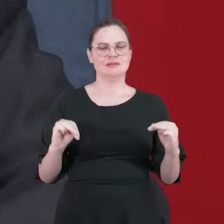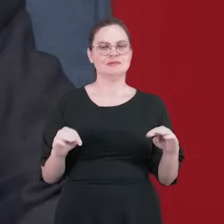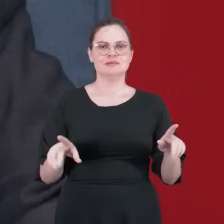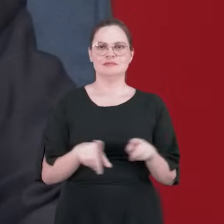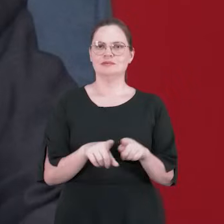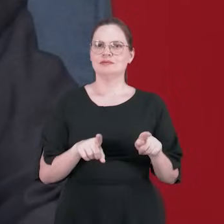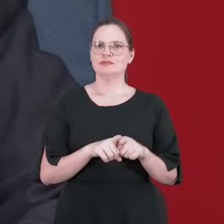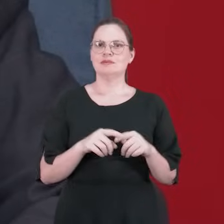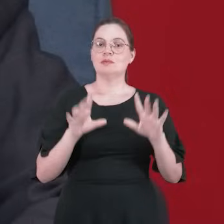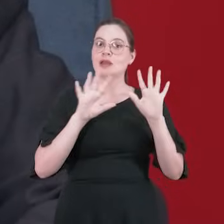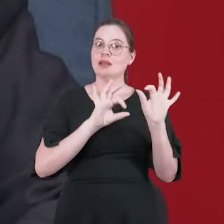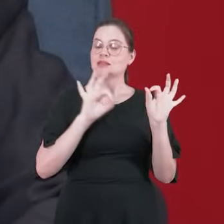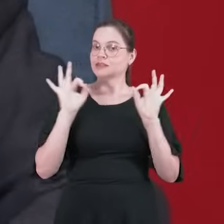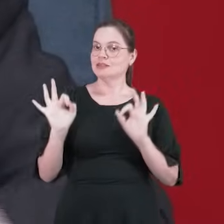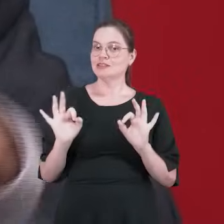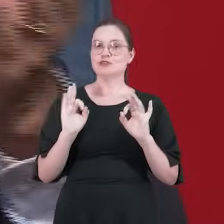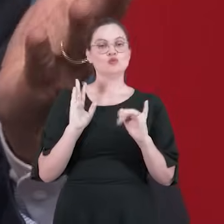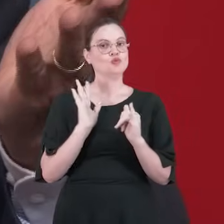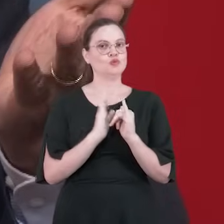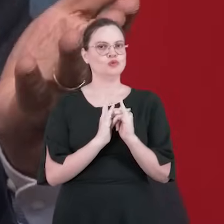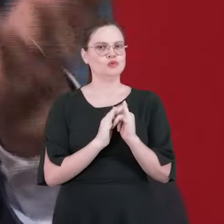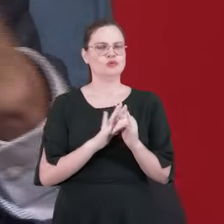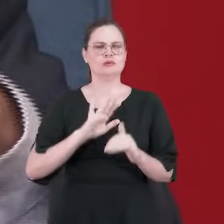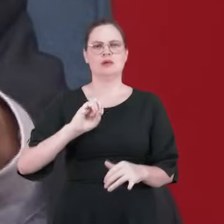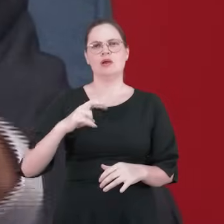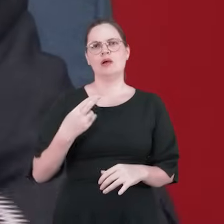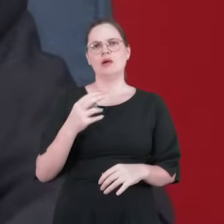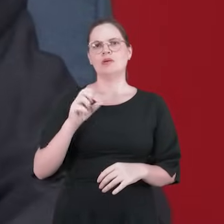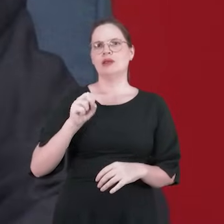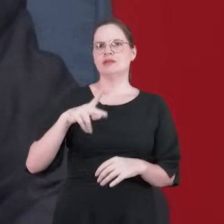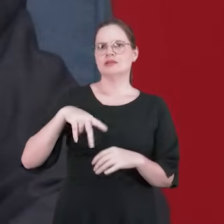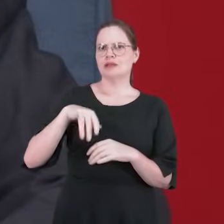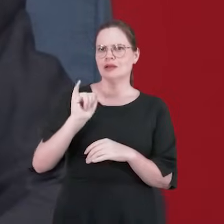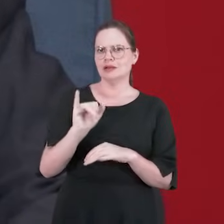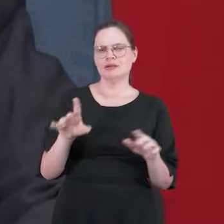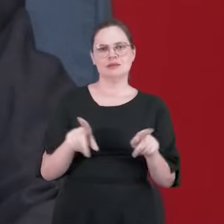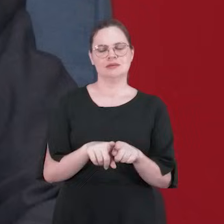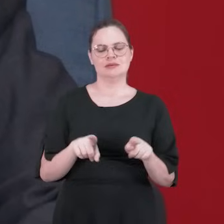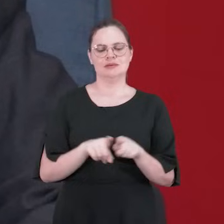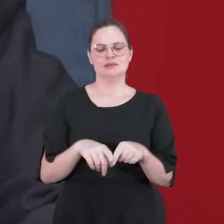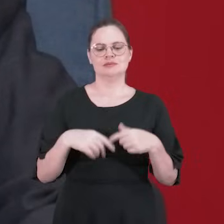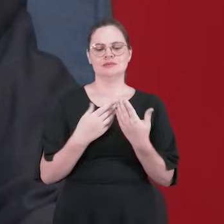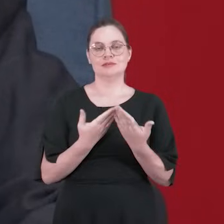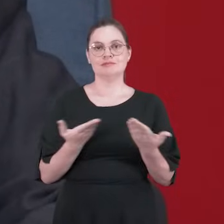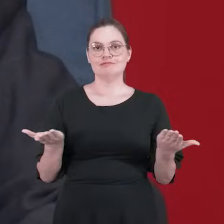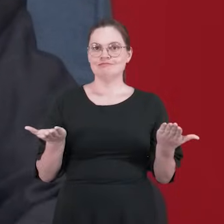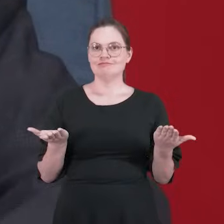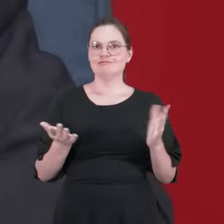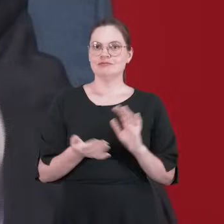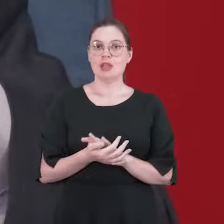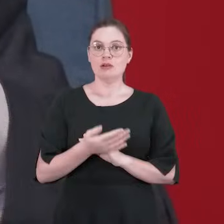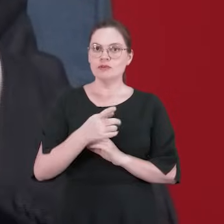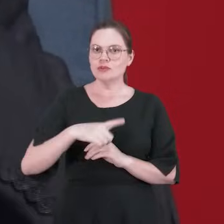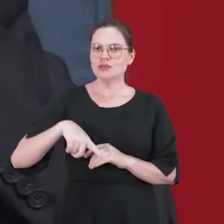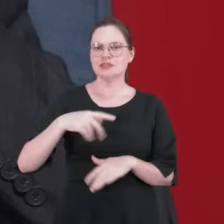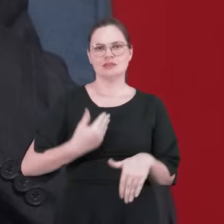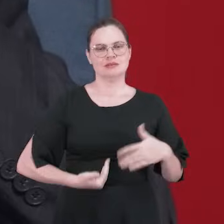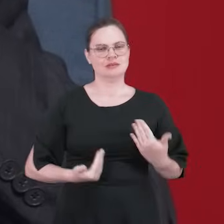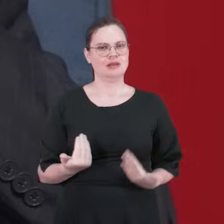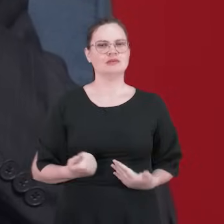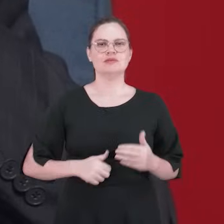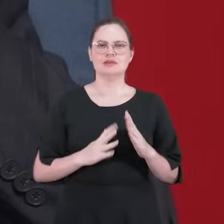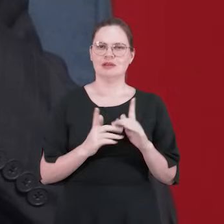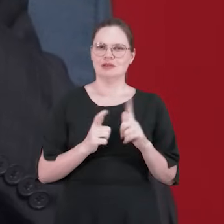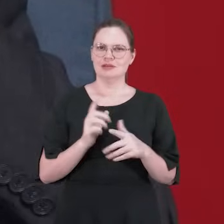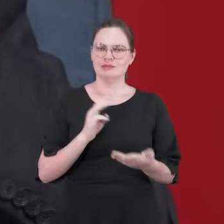aqueles que nos veem pelas nossas plataformas, ou também pela Sky, ou pelas nossas plataformas no YouTube, irmãos nossos da Igreja